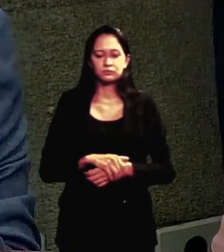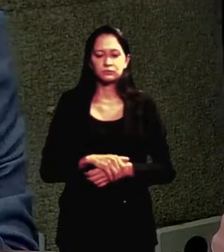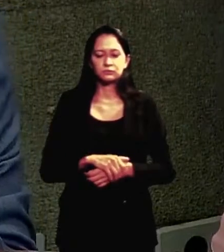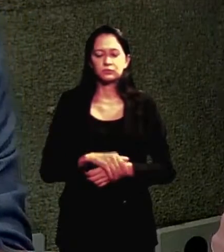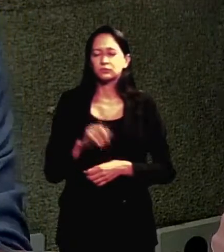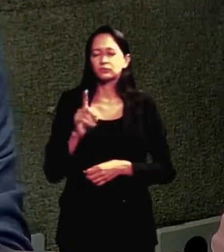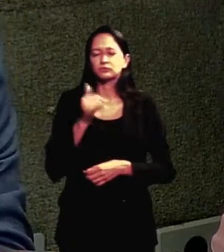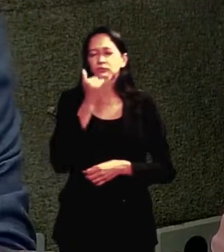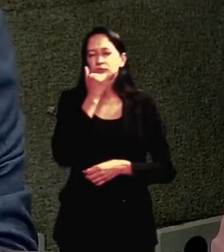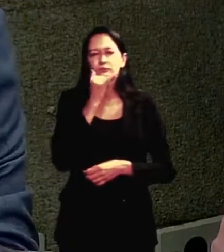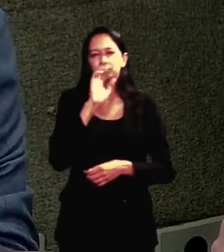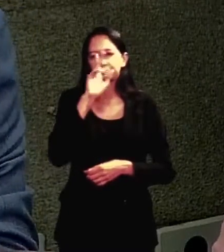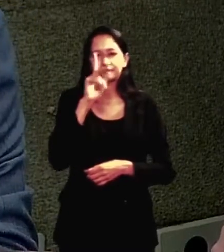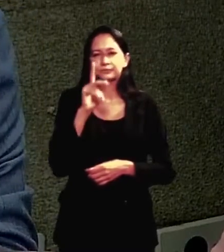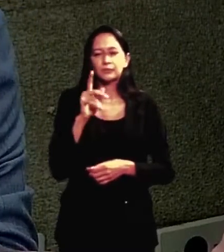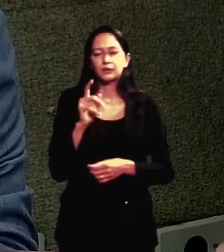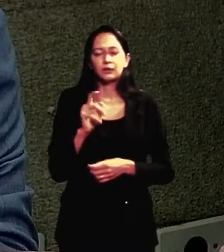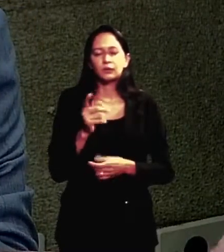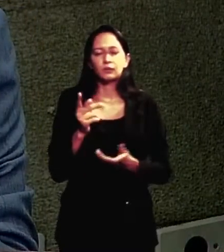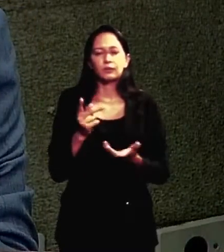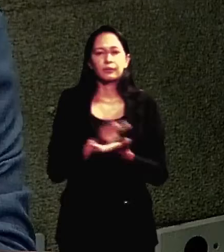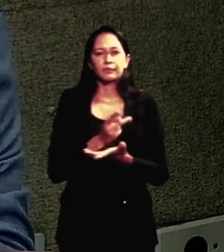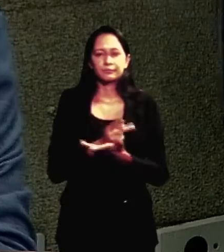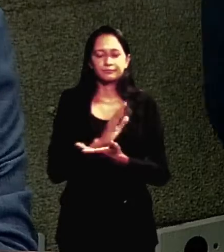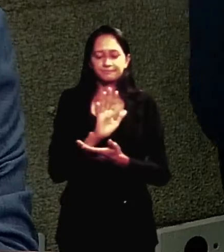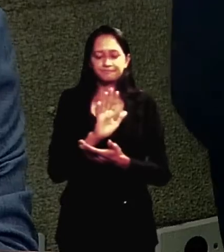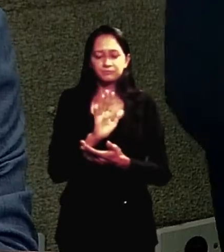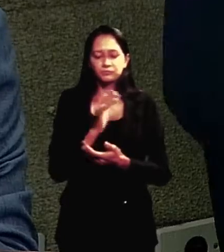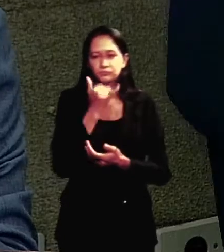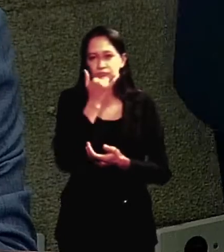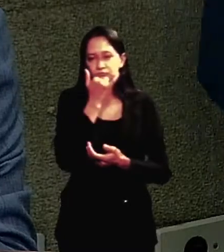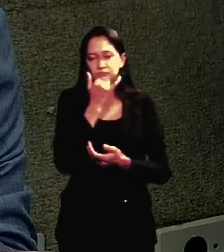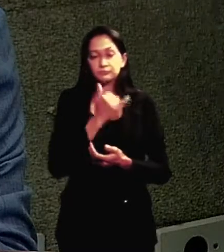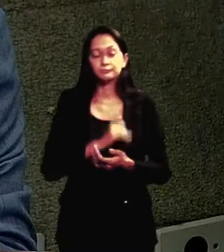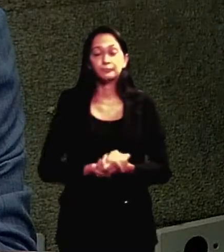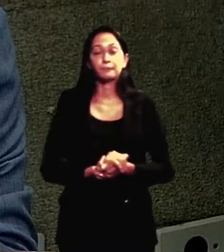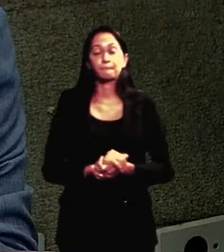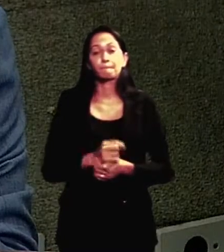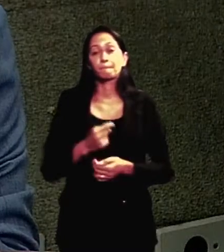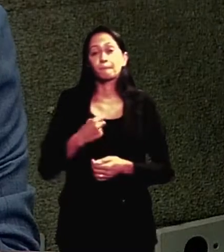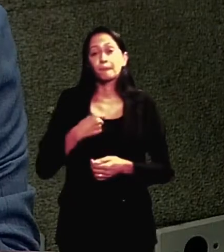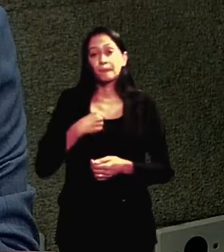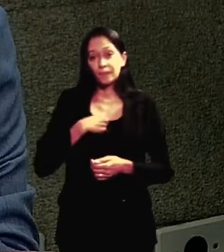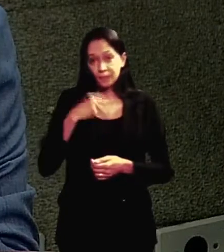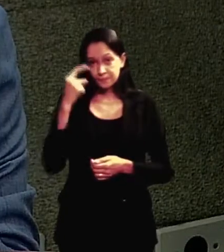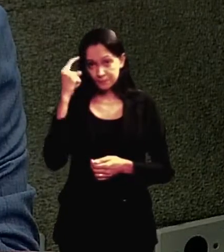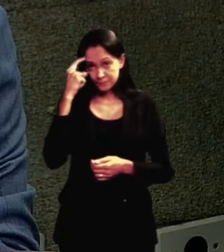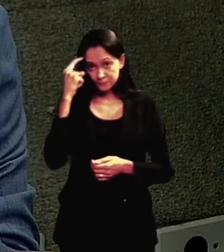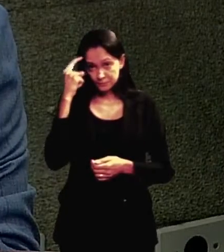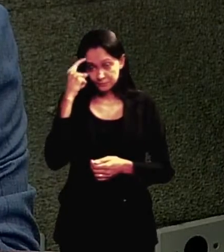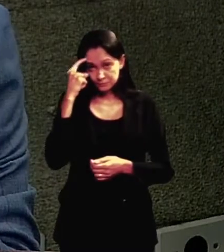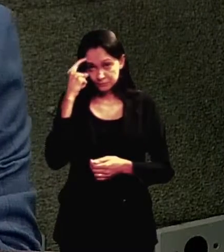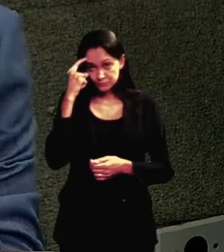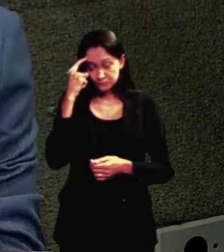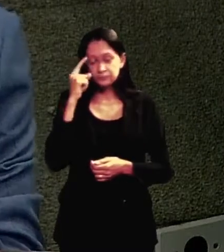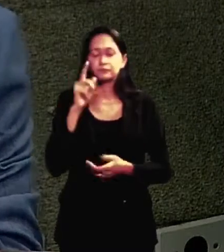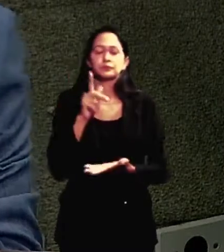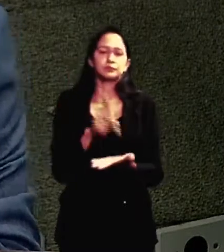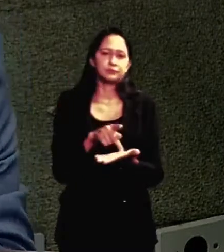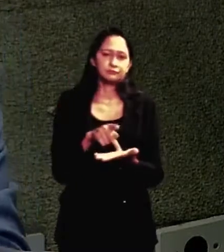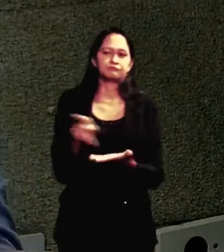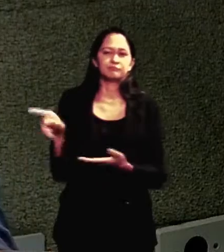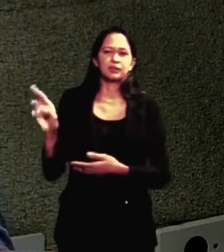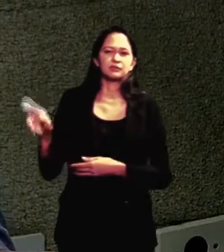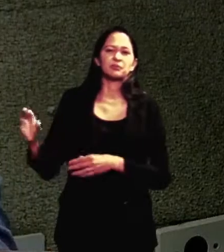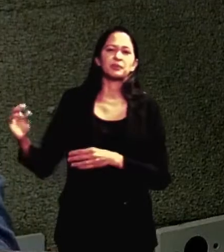Ah, é o 4? Não, então desculpa. Então foi... Eu acho que... É verdade, você